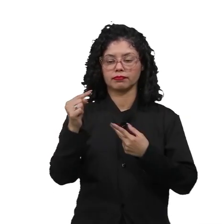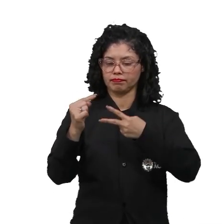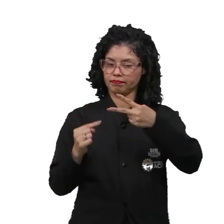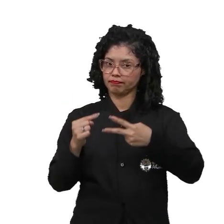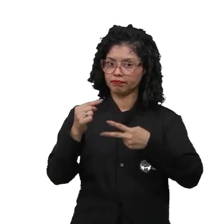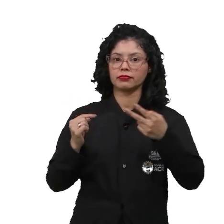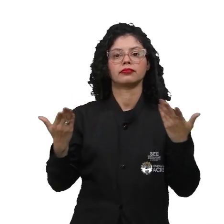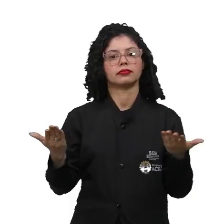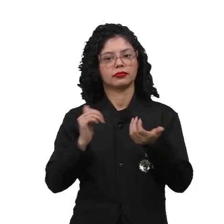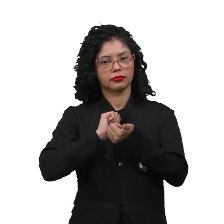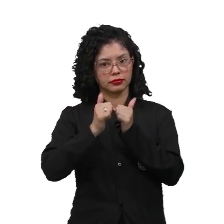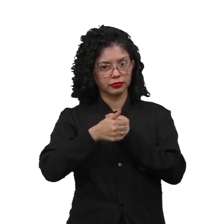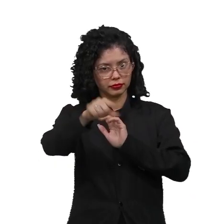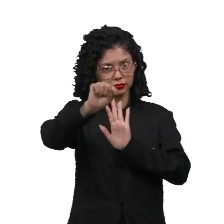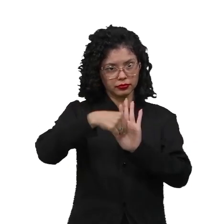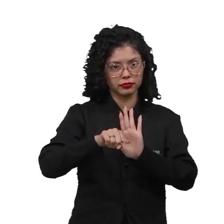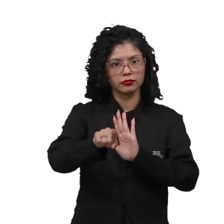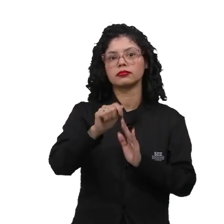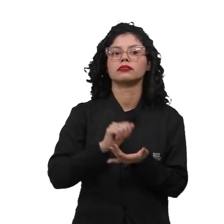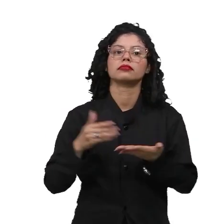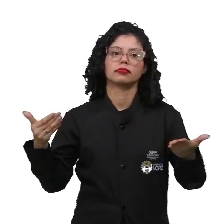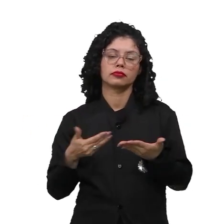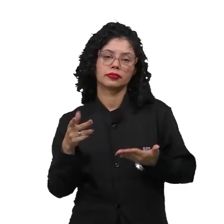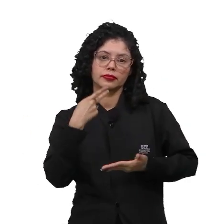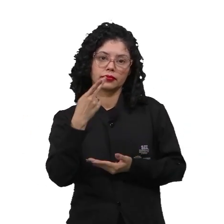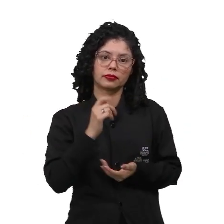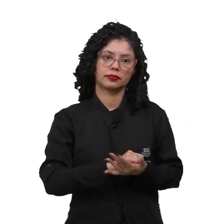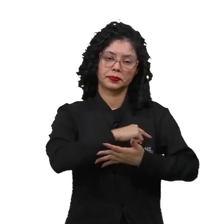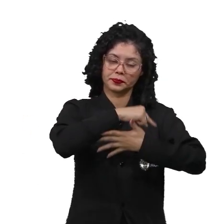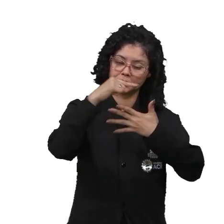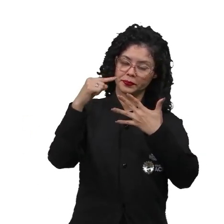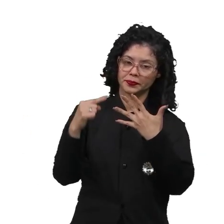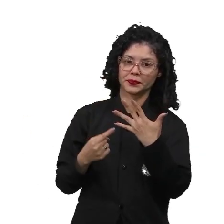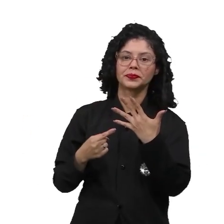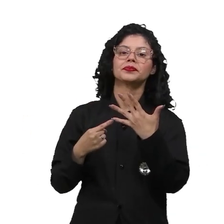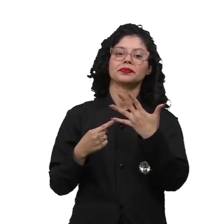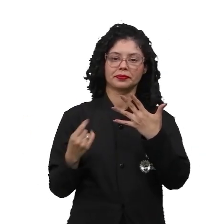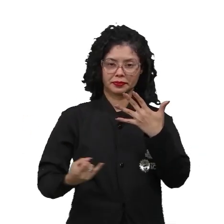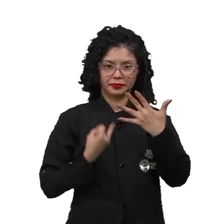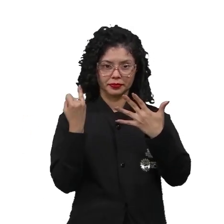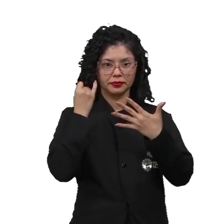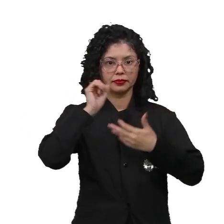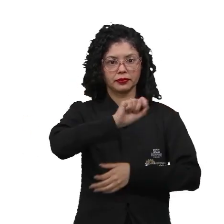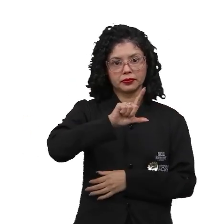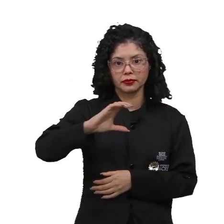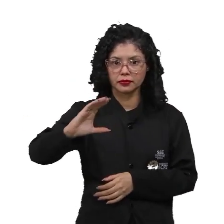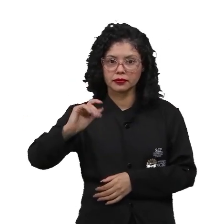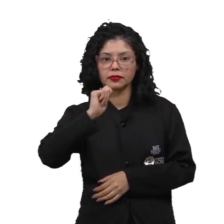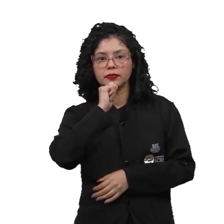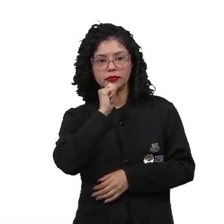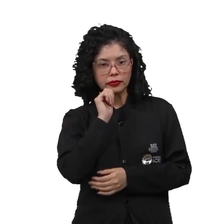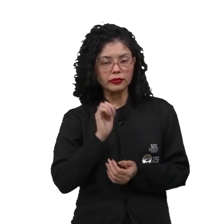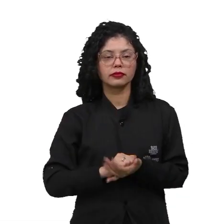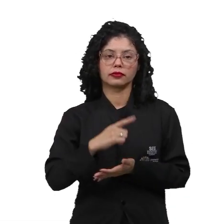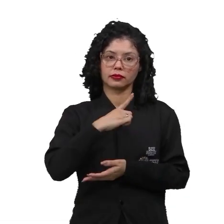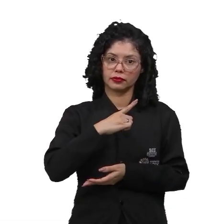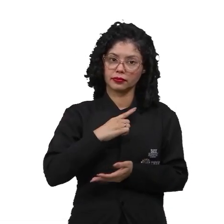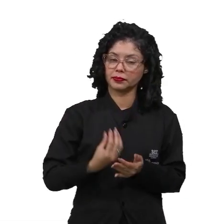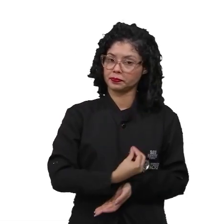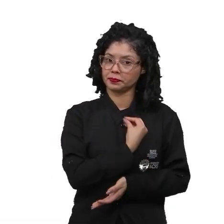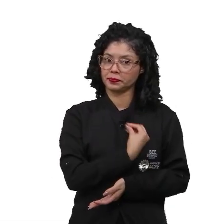tipos de imunidade. E agora a gente vai falar das principais, né, células, né, os tipos ali de leucócitos que